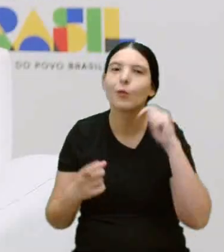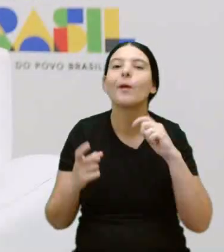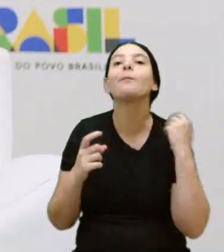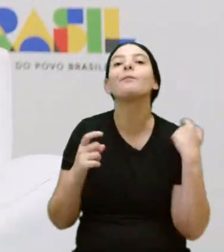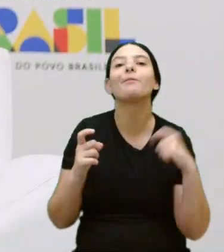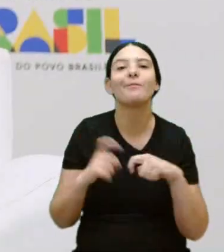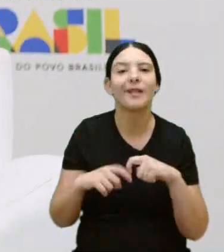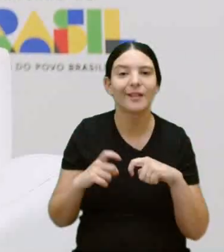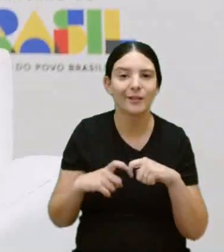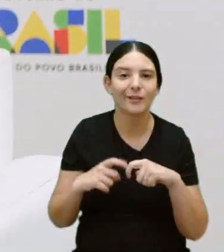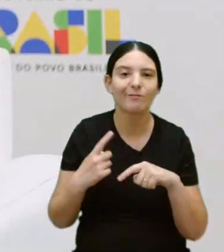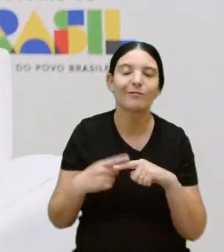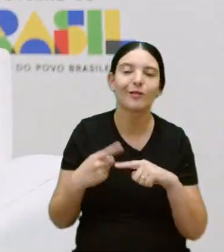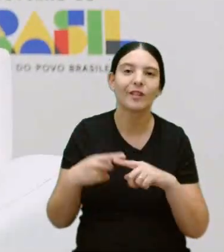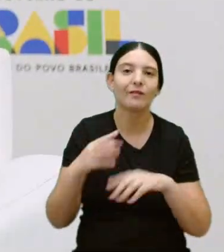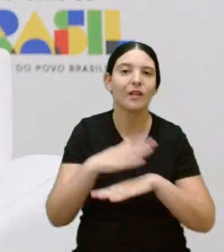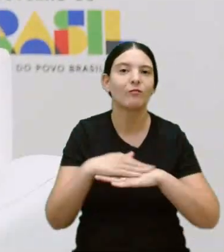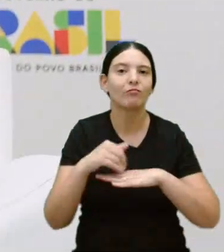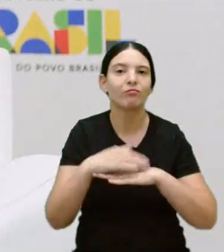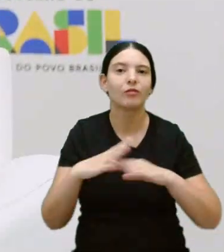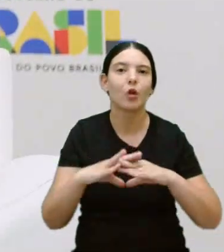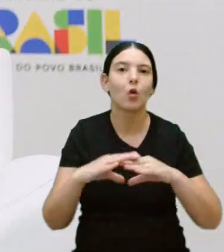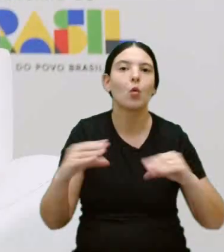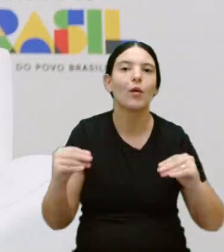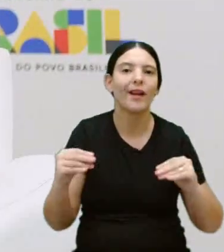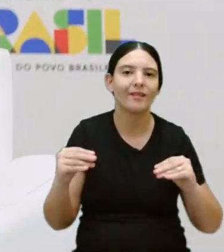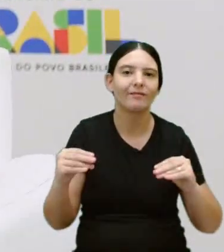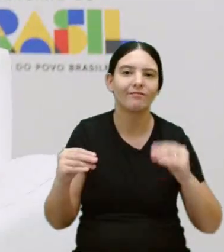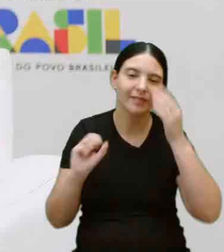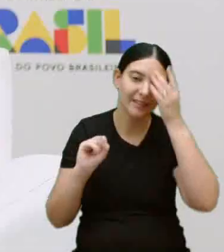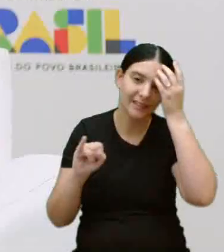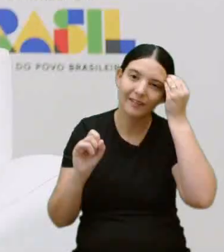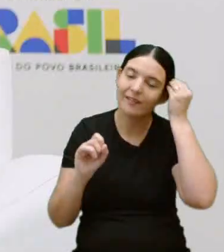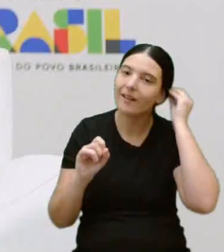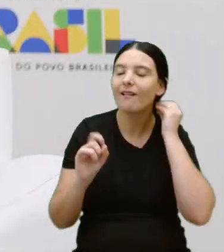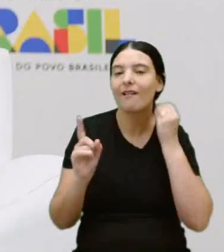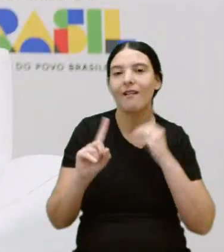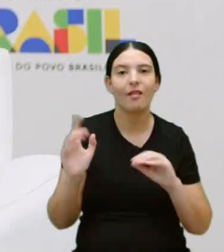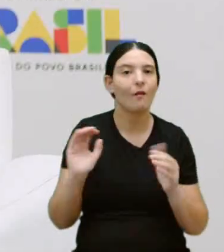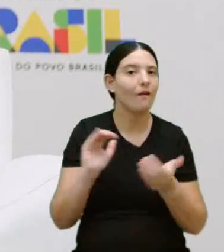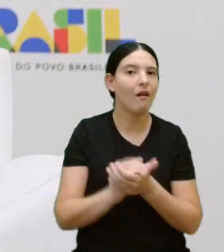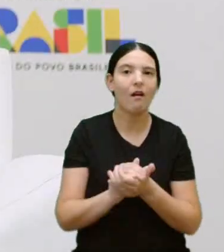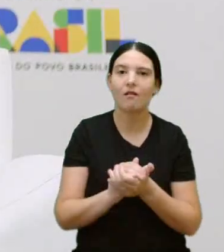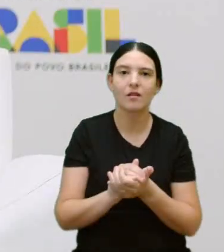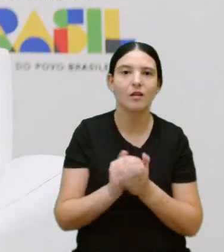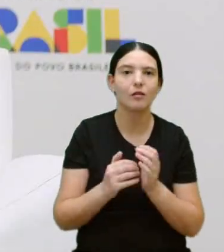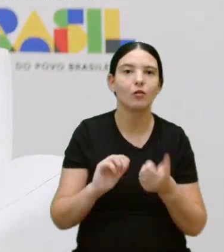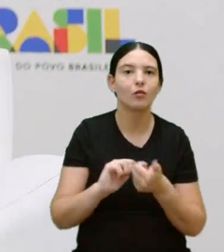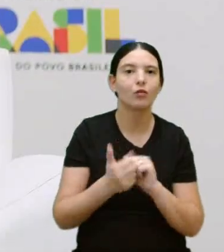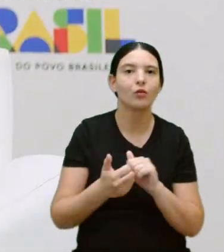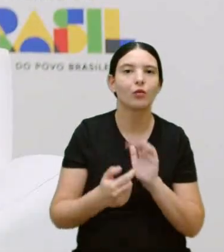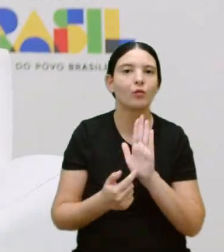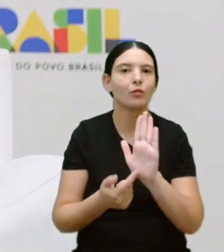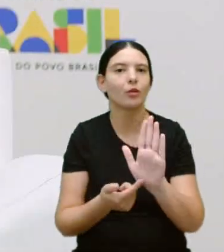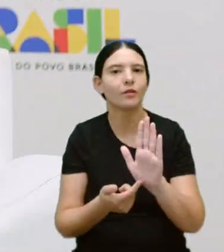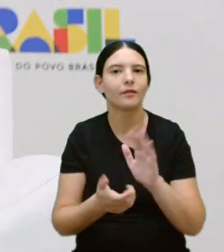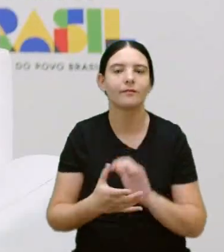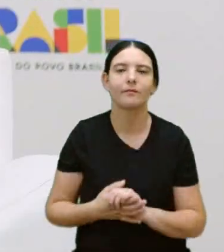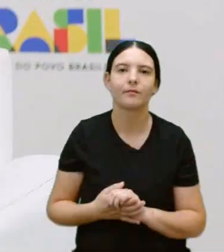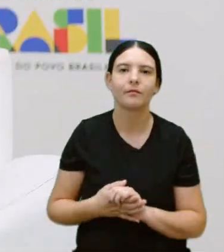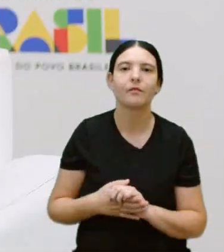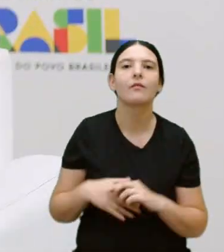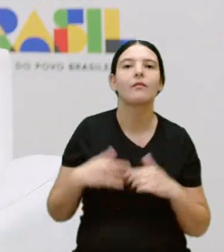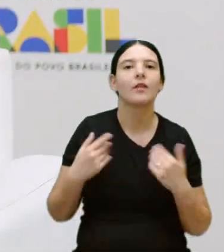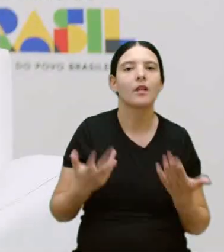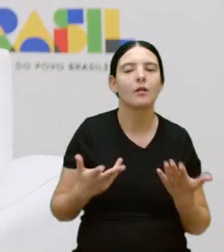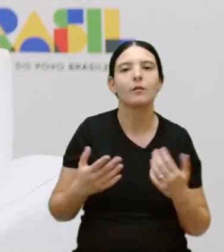cura. Se eles não se casam, eles não desenvolvem suas potencialidades. Então, o jogo mostra isso, o oráculo. Então, eles ficam com uma pessoa que